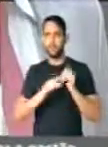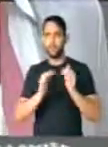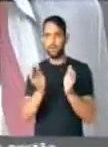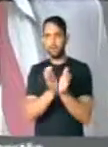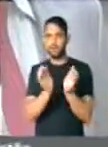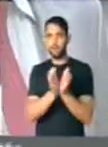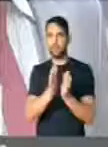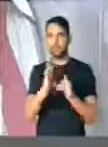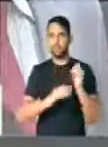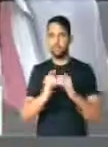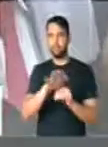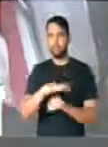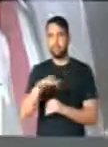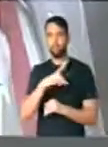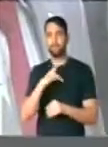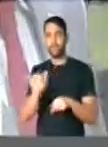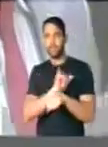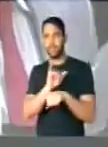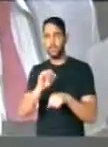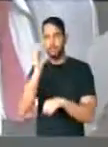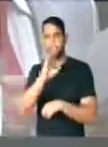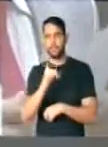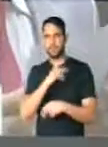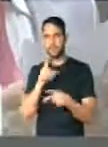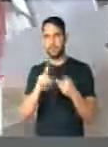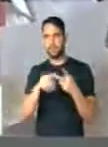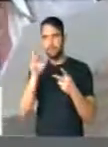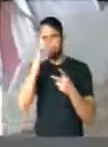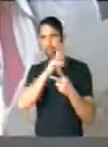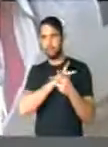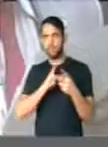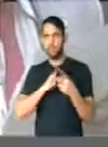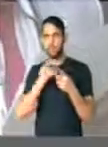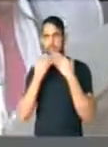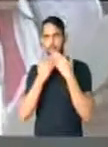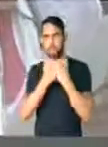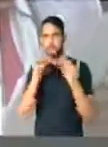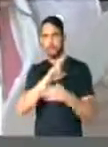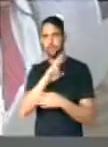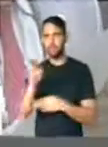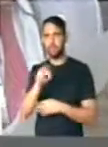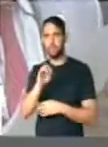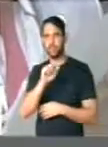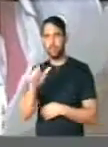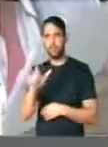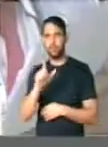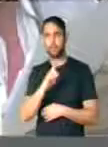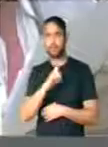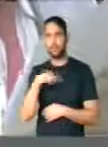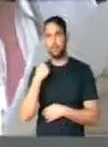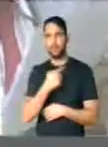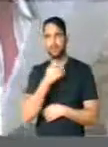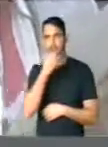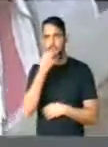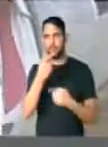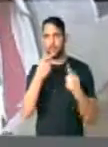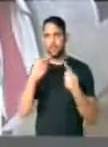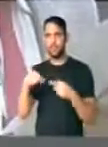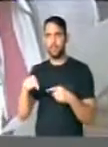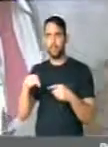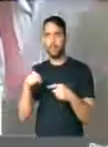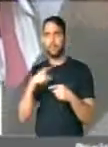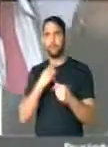dessa categoria é estratégica para o Brasil. Em segundo lugar, presidente, queria manifestar em nome do PSOL a nossa posição